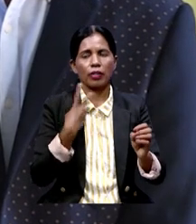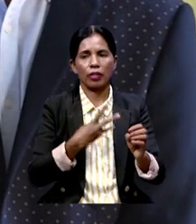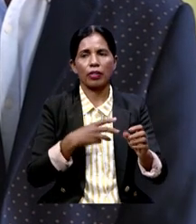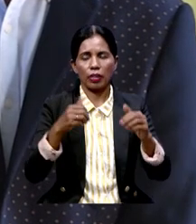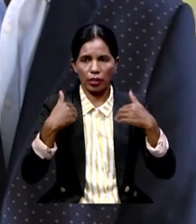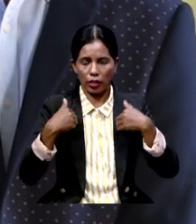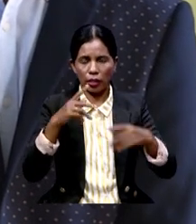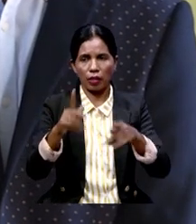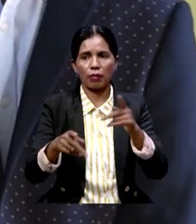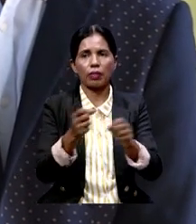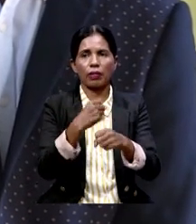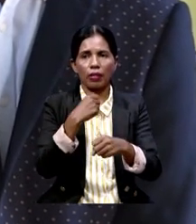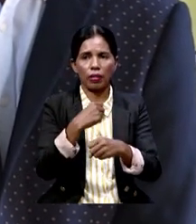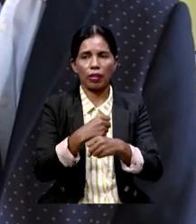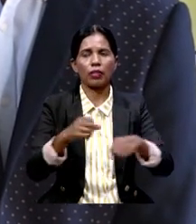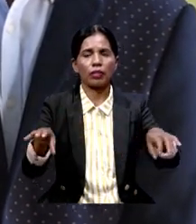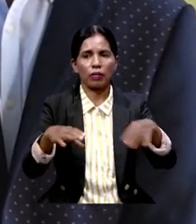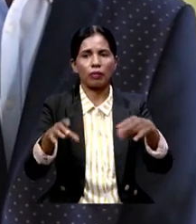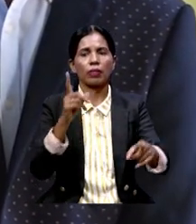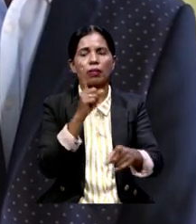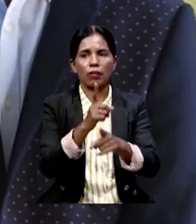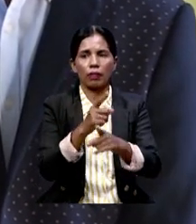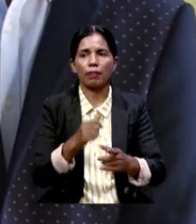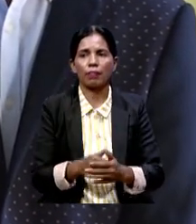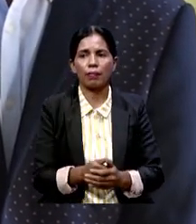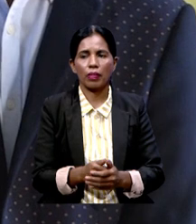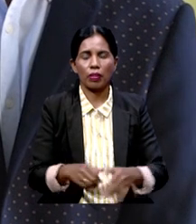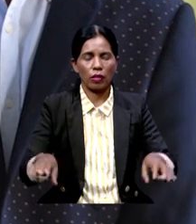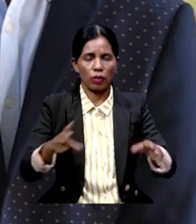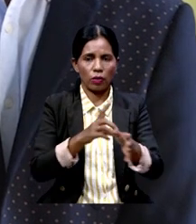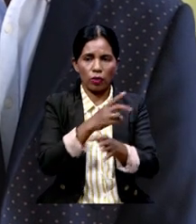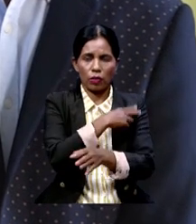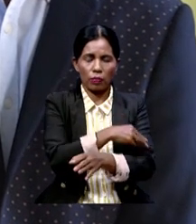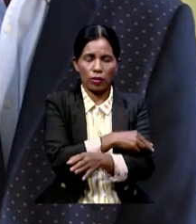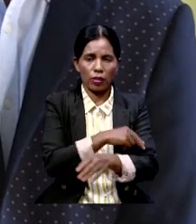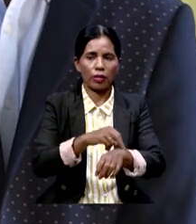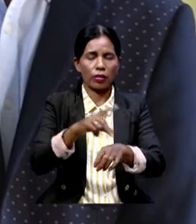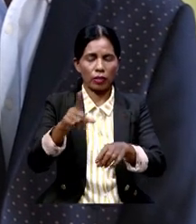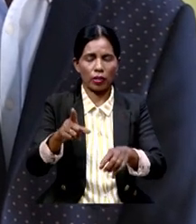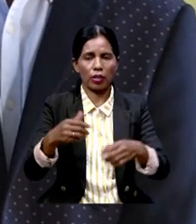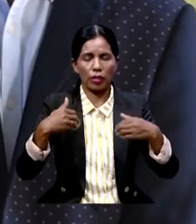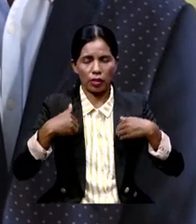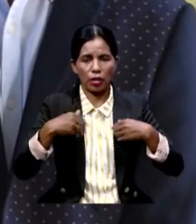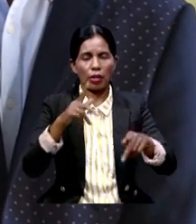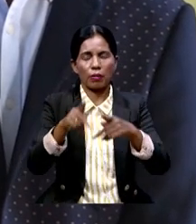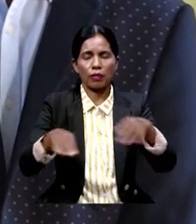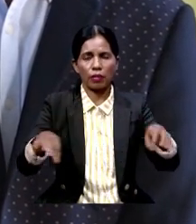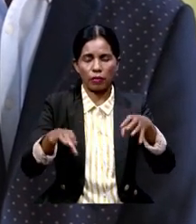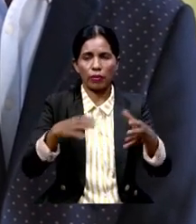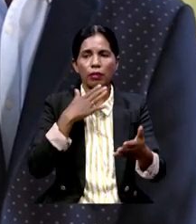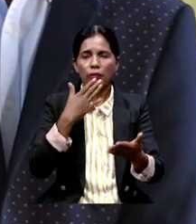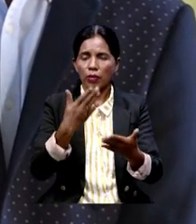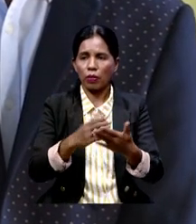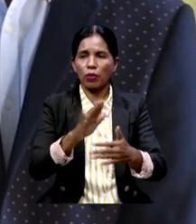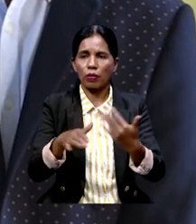uma ona para te bele halo serviço ser né lolos hospital nacional né precisa de efetividade e efetividade significa que o